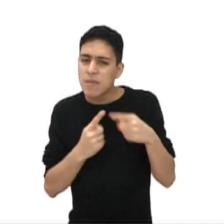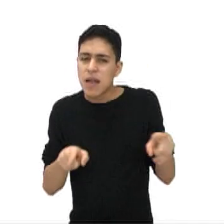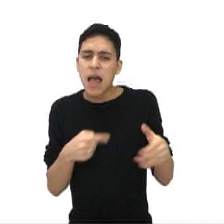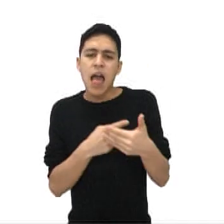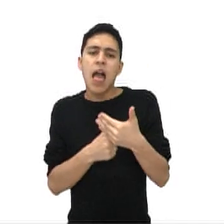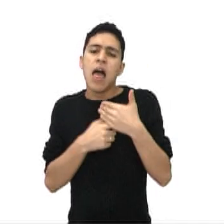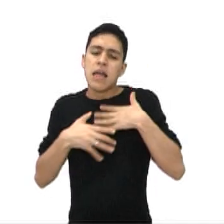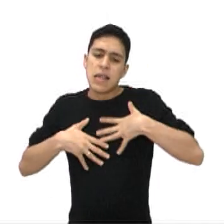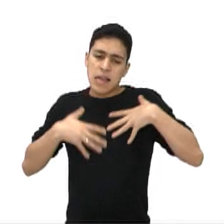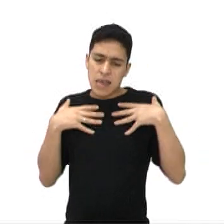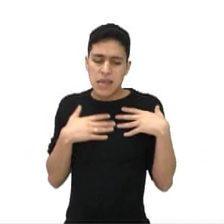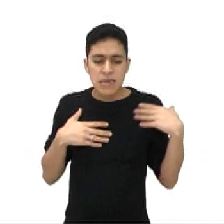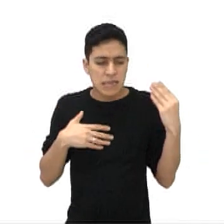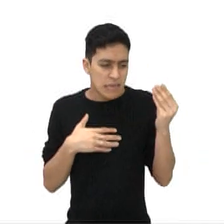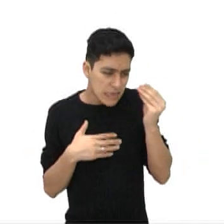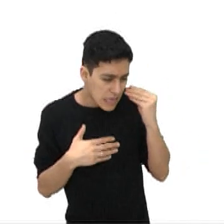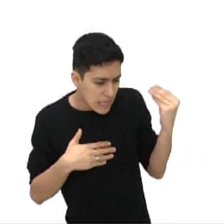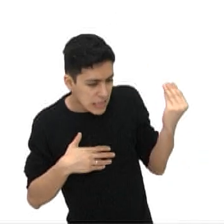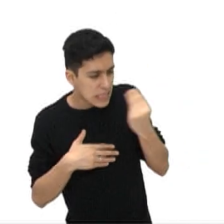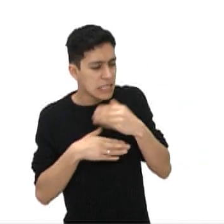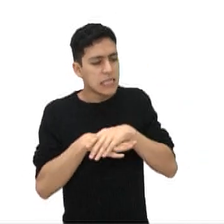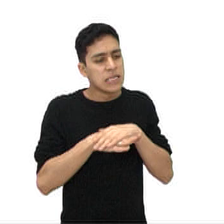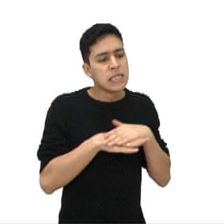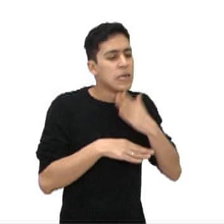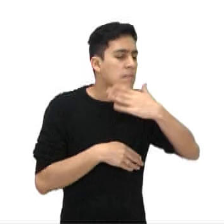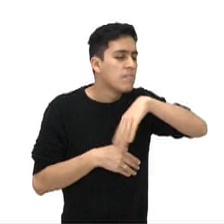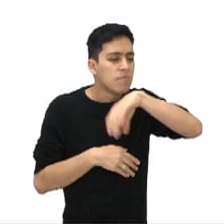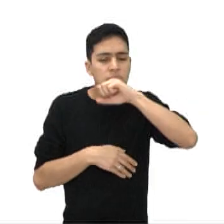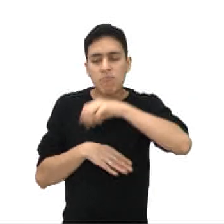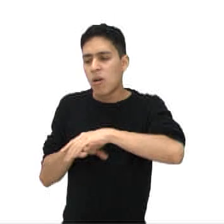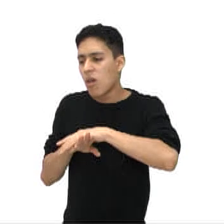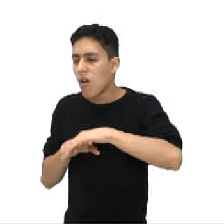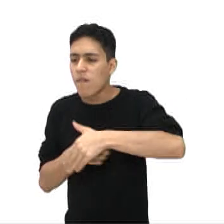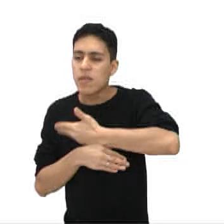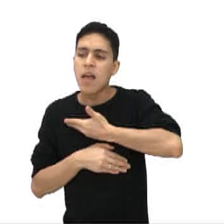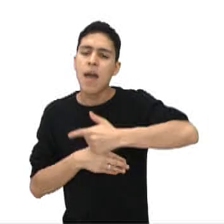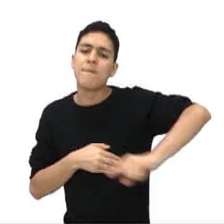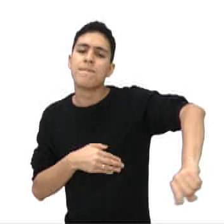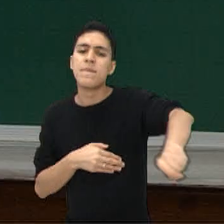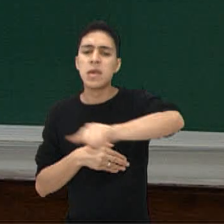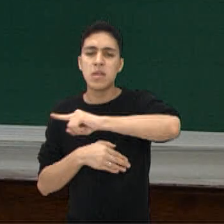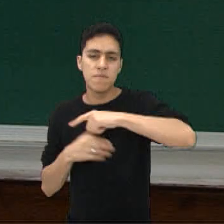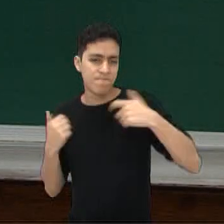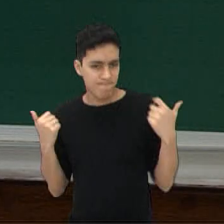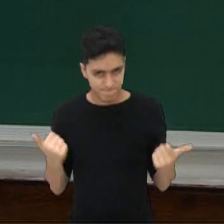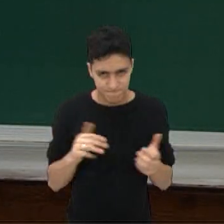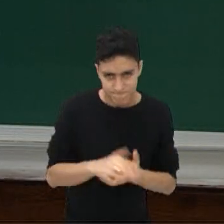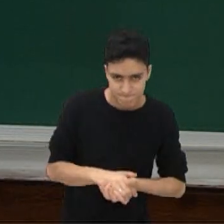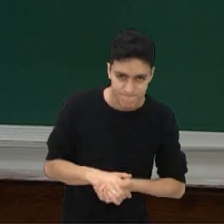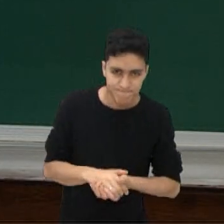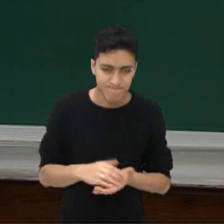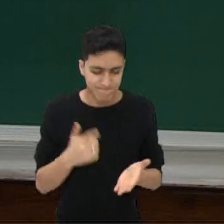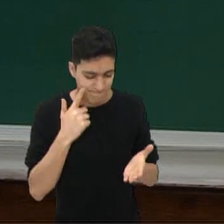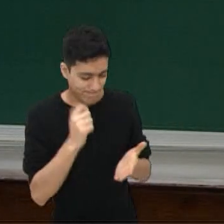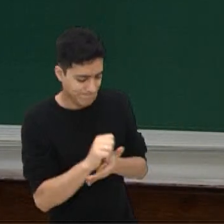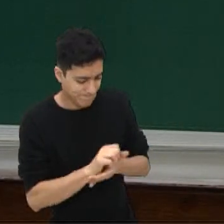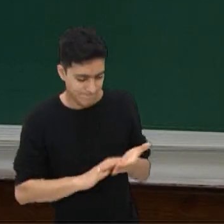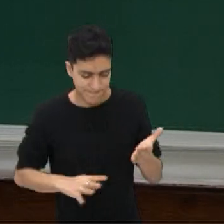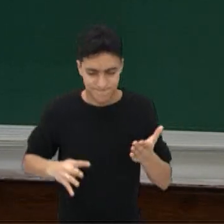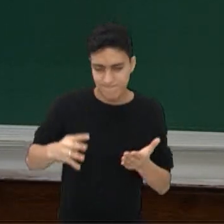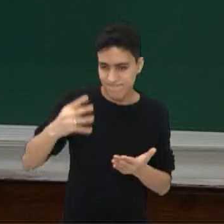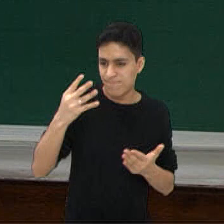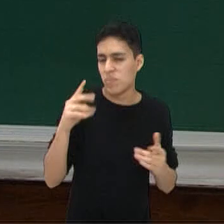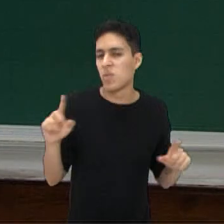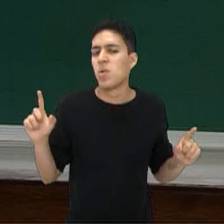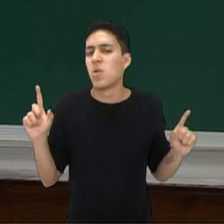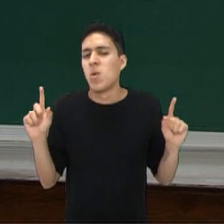e procuro conversar com meu pai ou amigos. Então vamos lá? A gente tem um exercício 4 aqui que vai